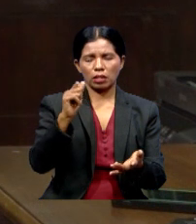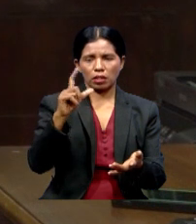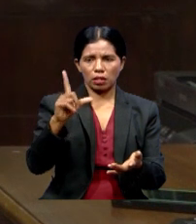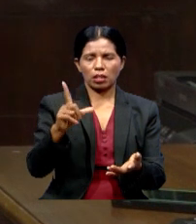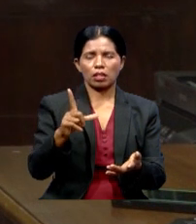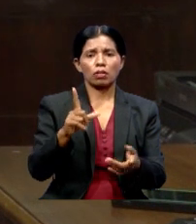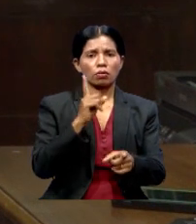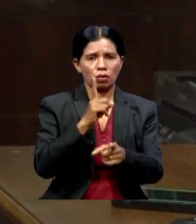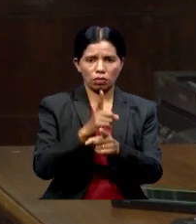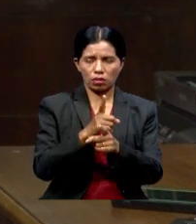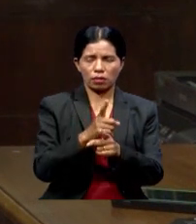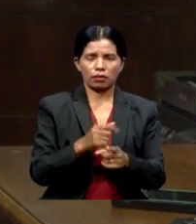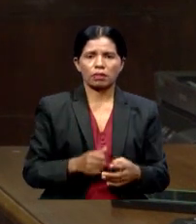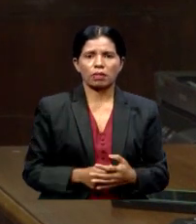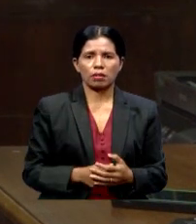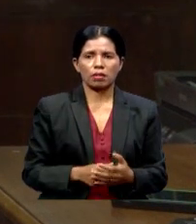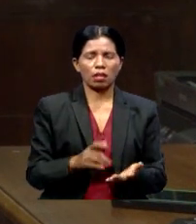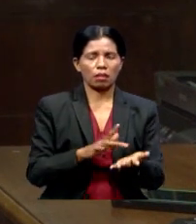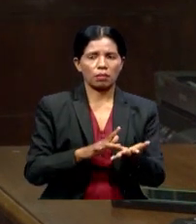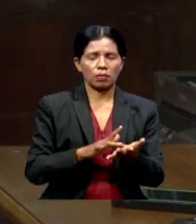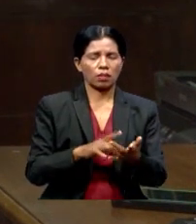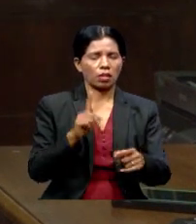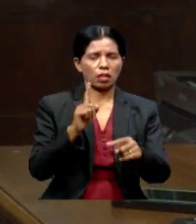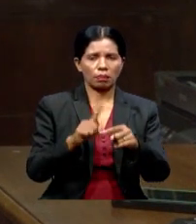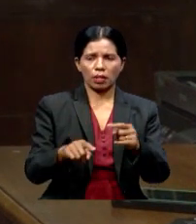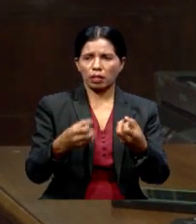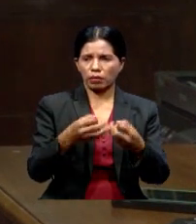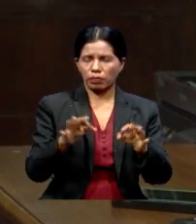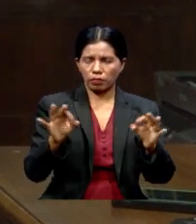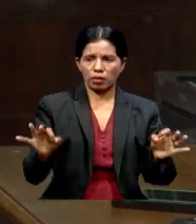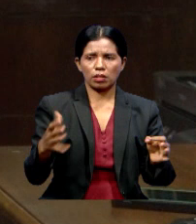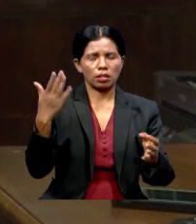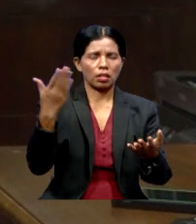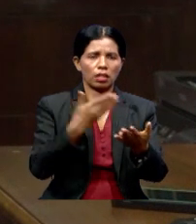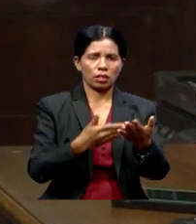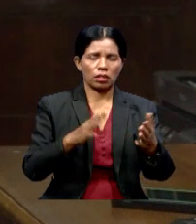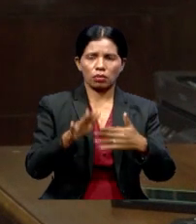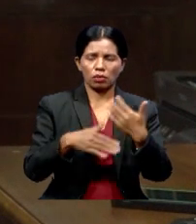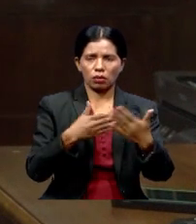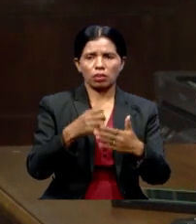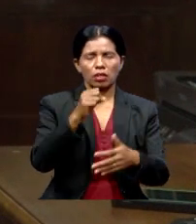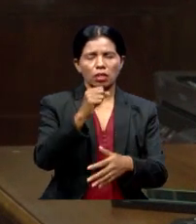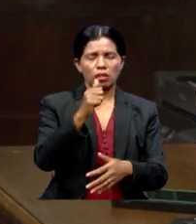ne? Stock ne labele mamu ia facilidade tanto ia SAMES.